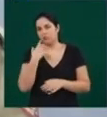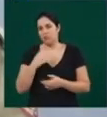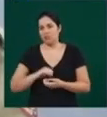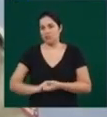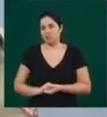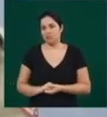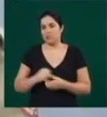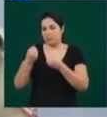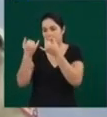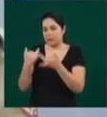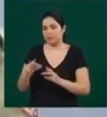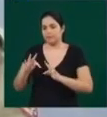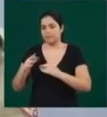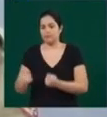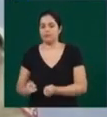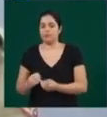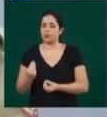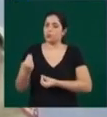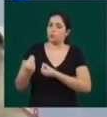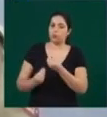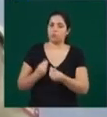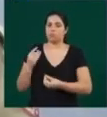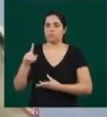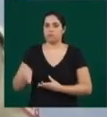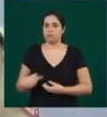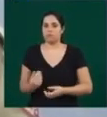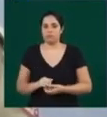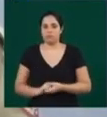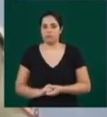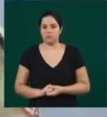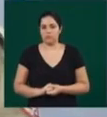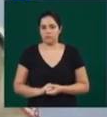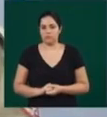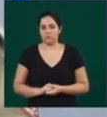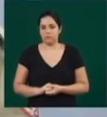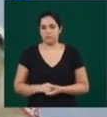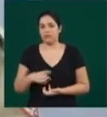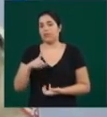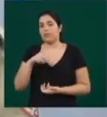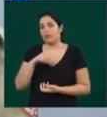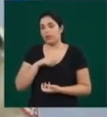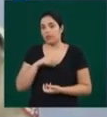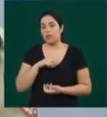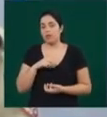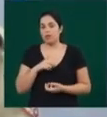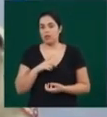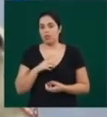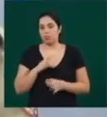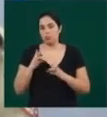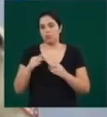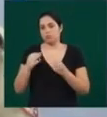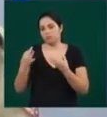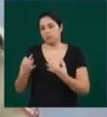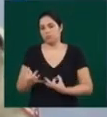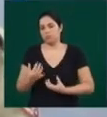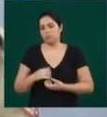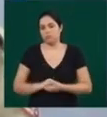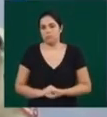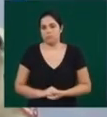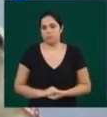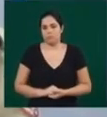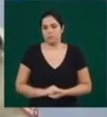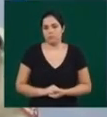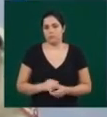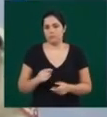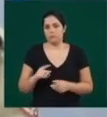o procedimento de como funciona a rede e para que eles tenham efetividade que ela funcione. É todo mundo